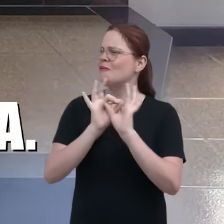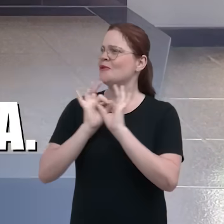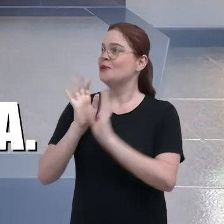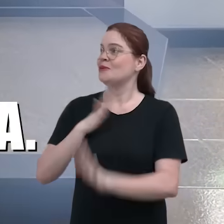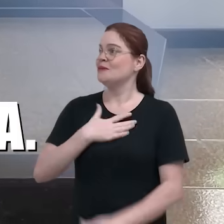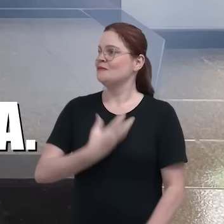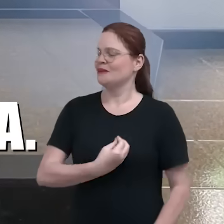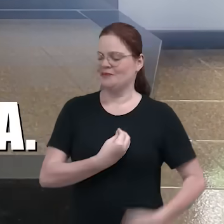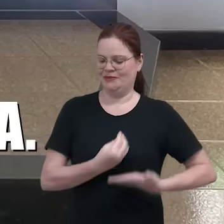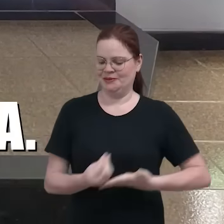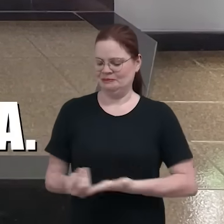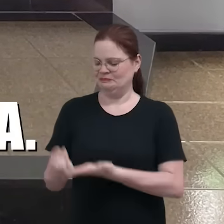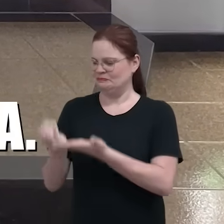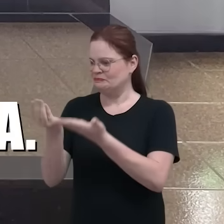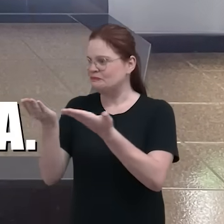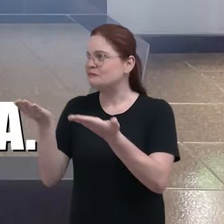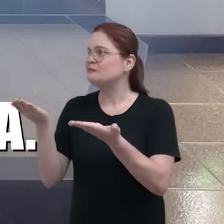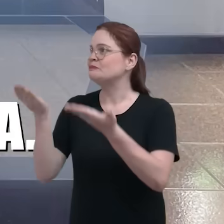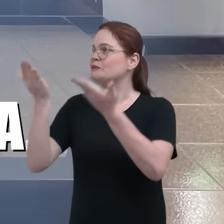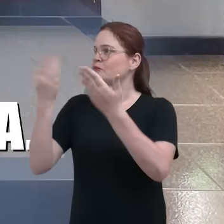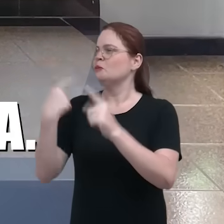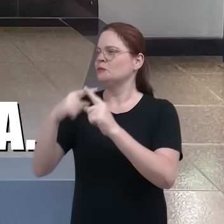oferecer a minha vida.